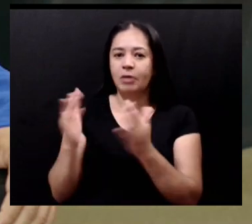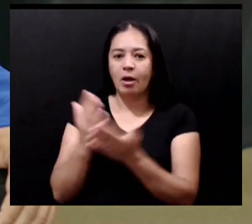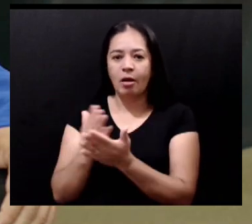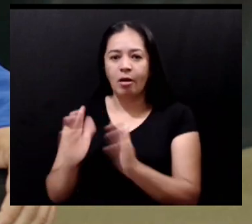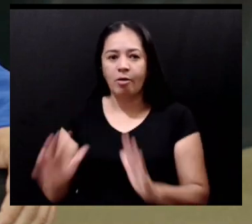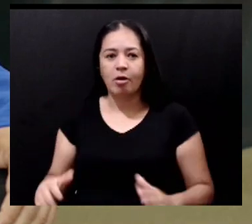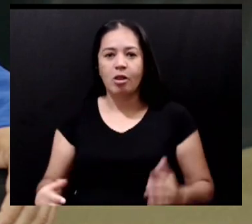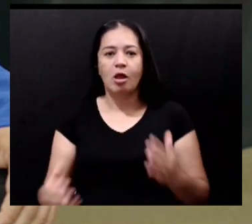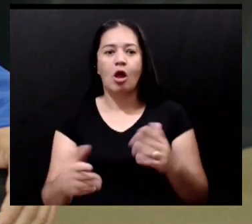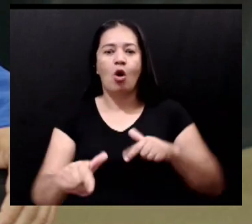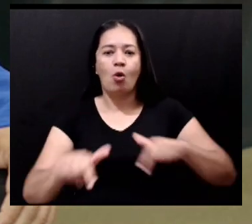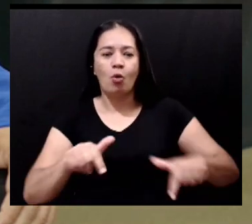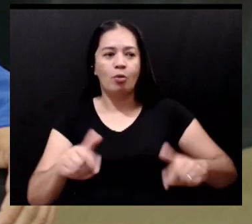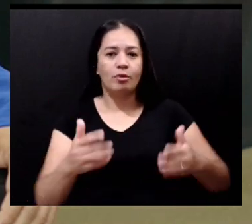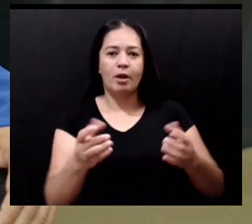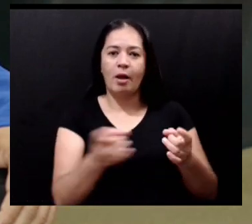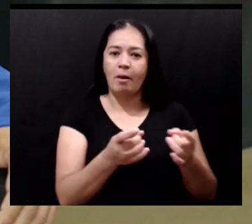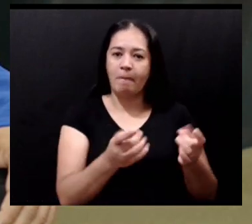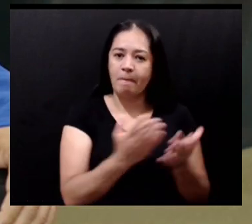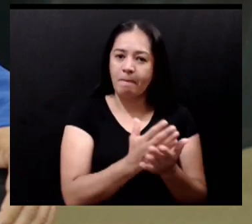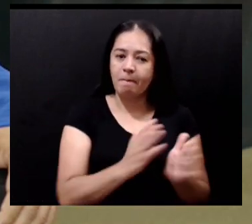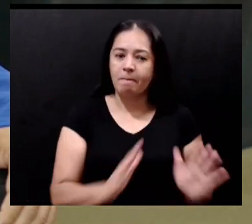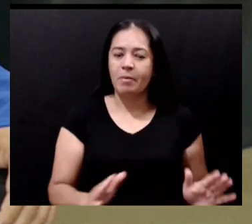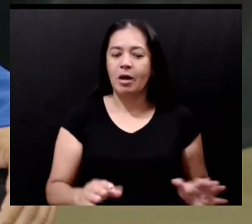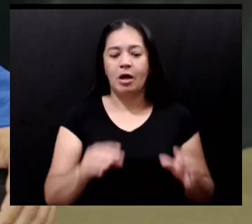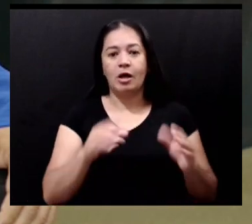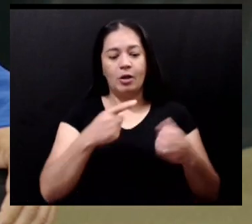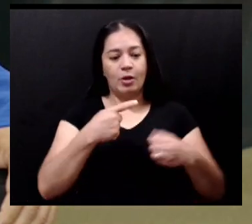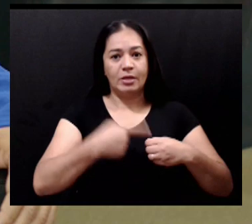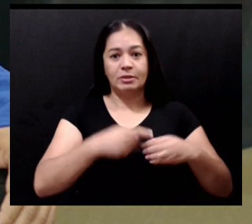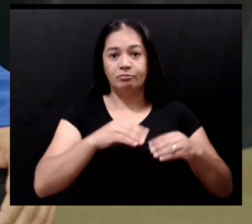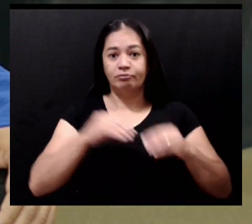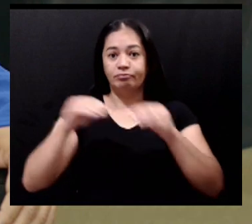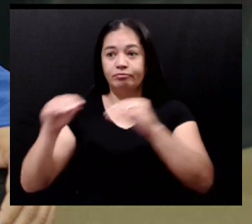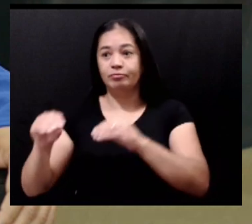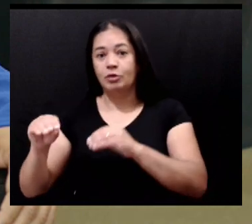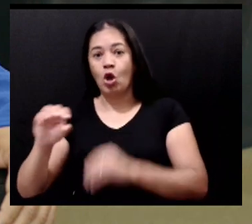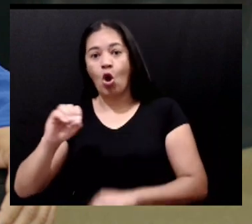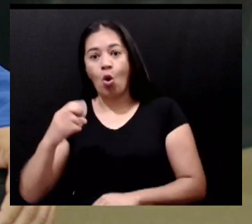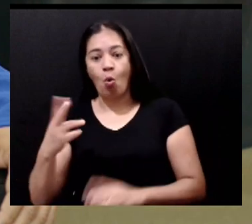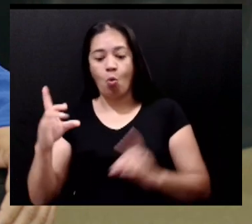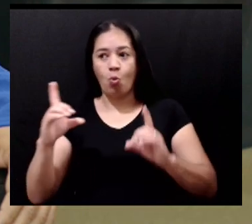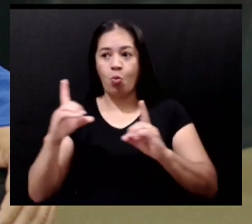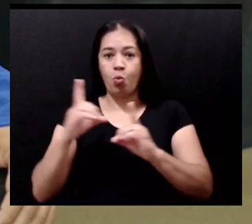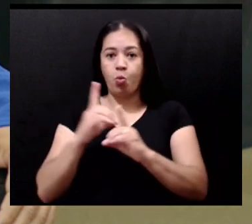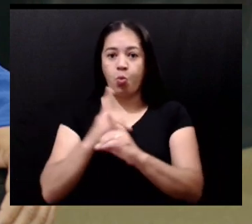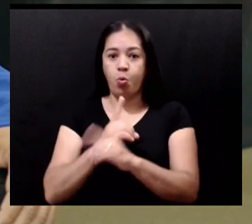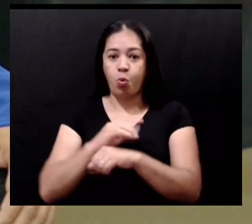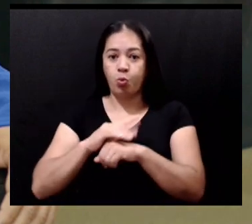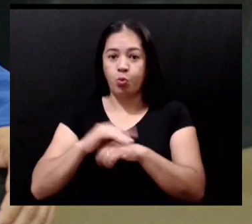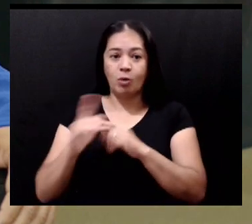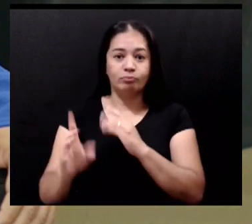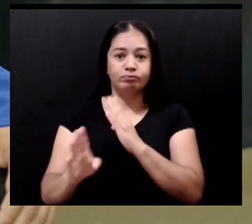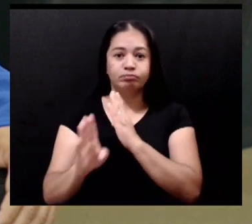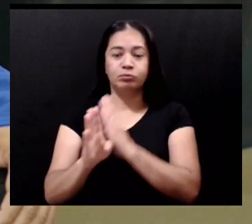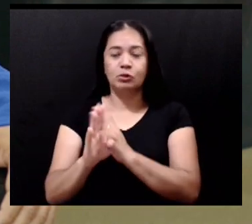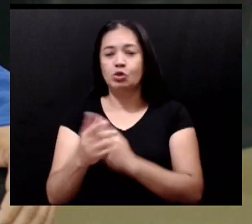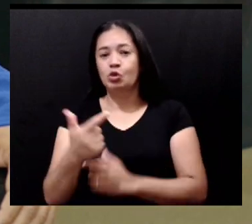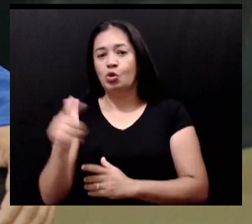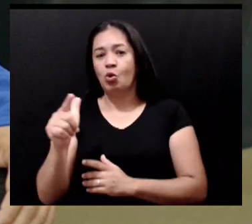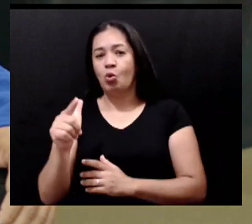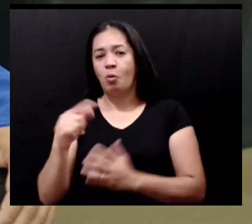de cidade, o diagnóstico de uma doença, entre tantas outras rupturas que mexem com a nossa